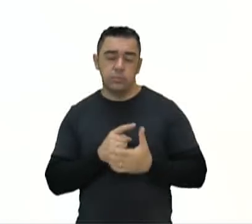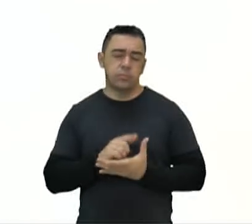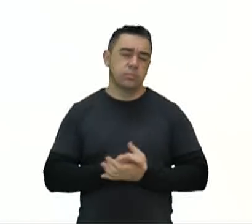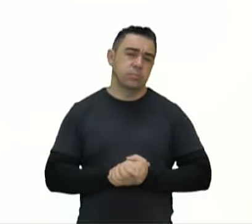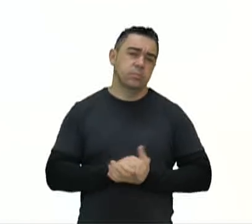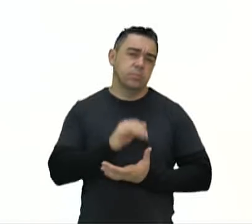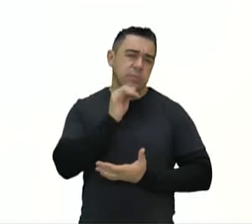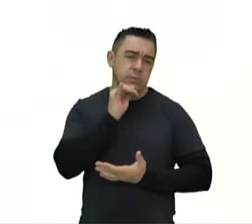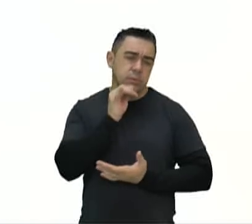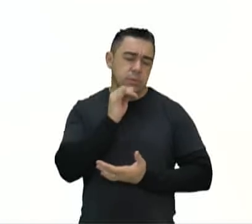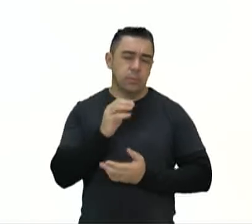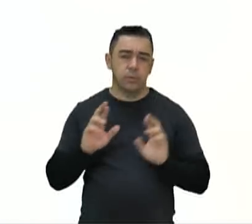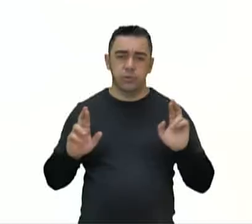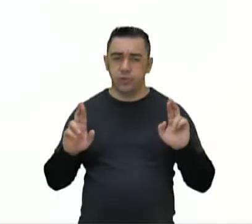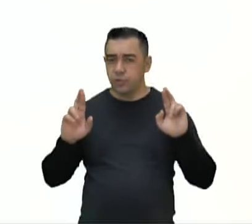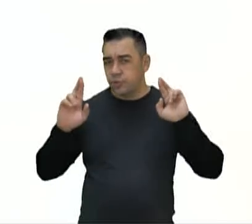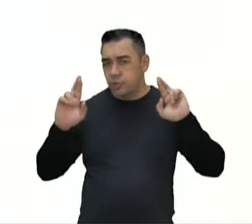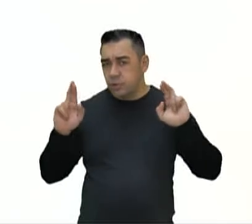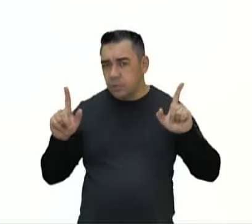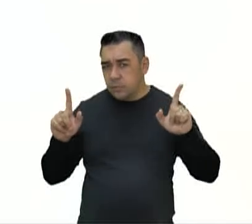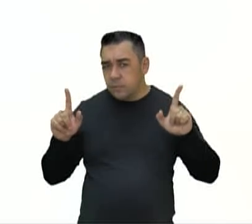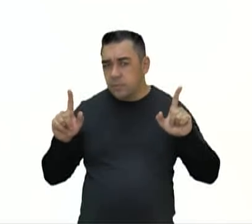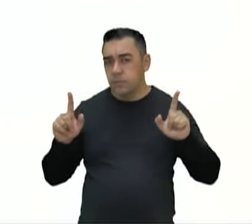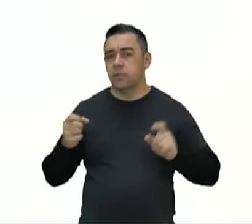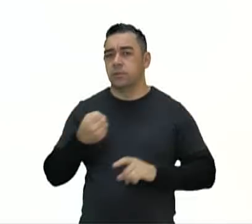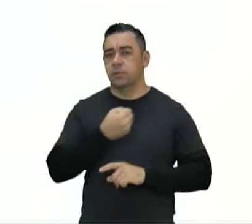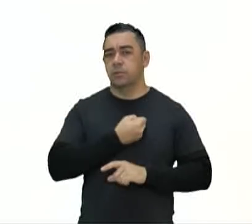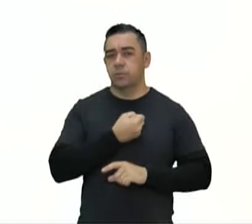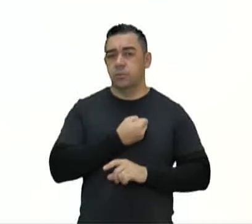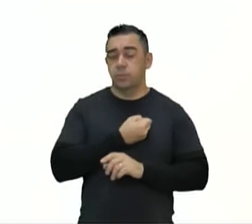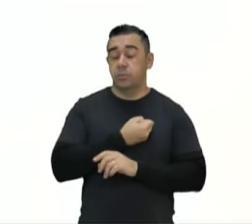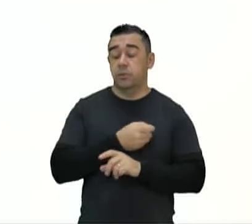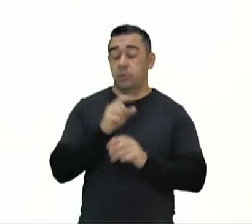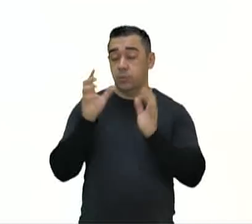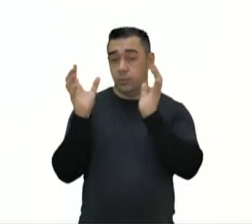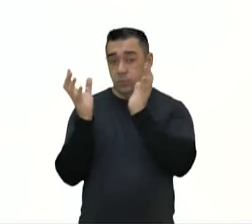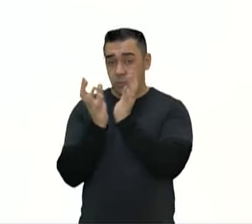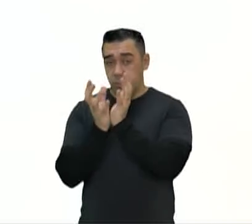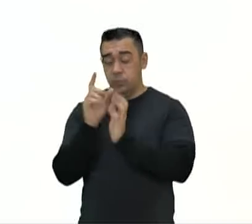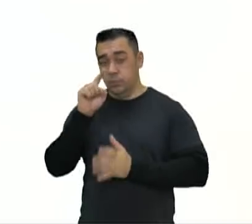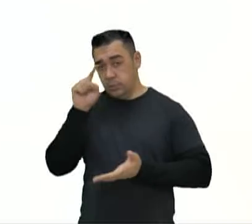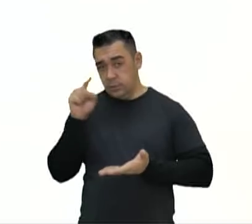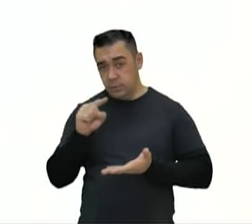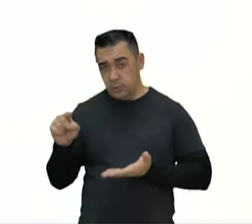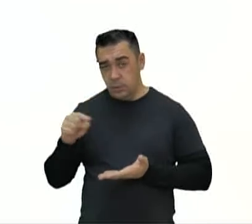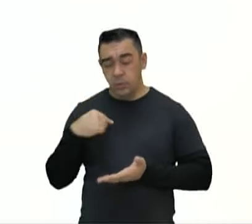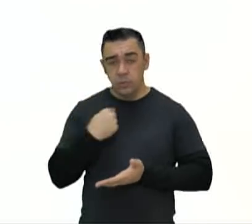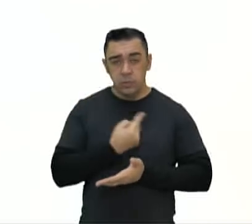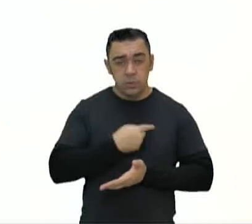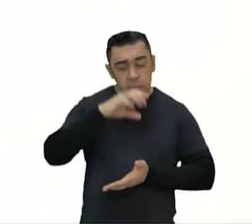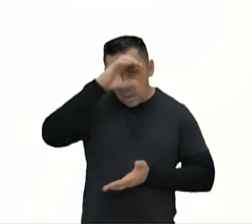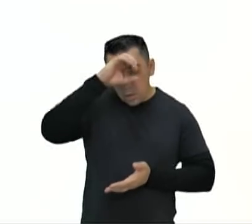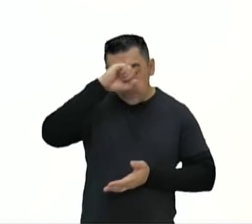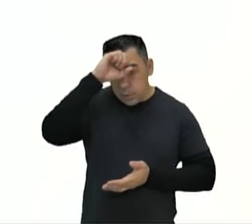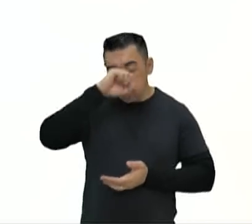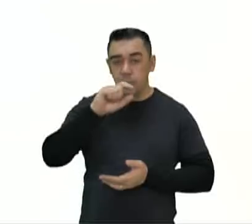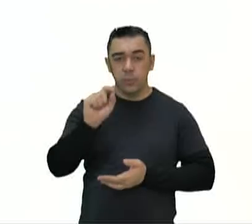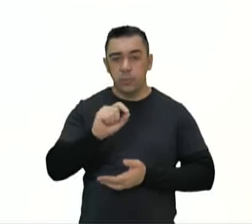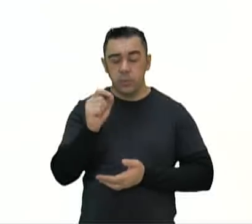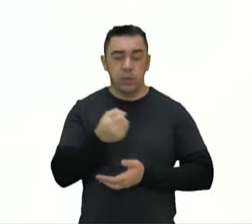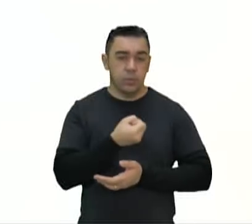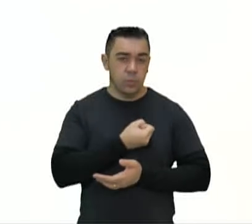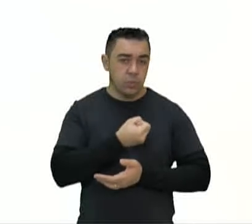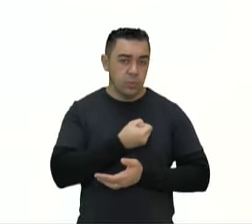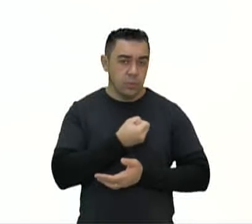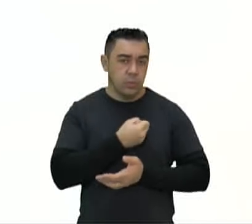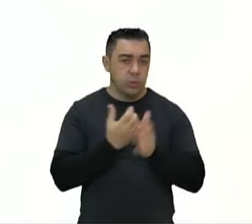calcular a diferença entre o número inteiro, vamos aplicar o que aprendemos sobre números inteiros,